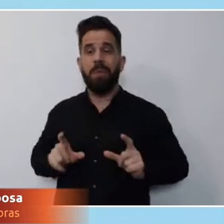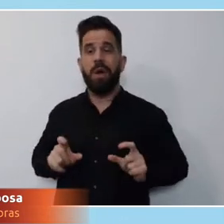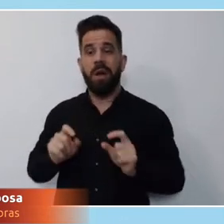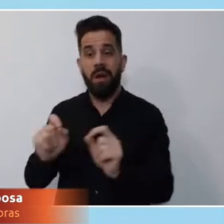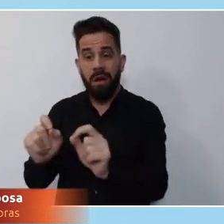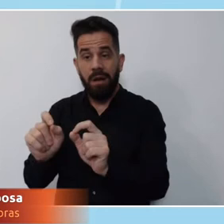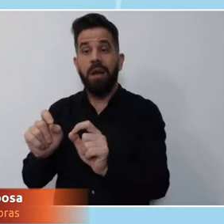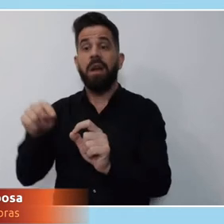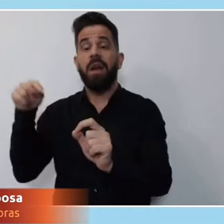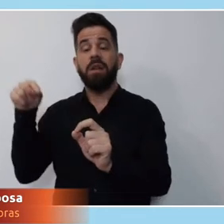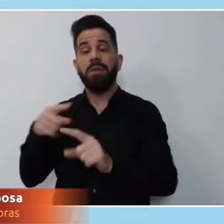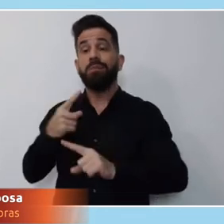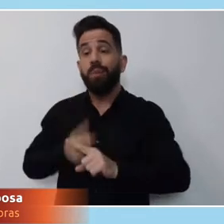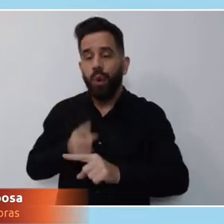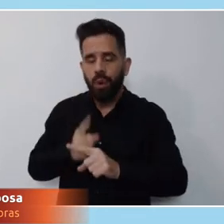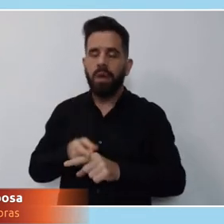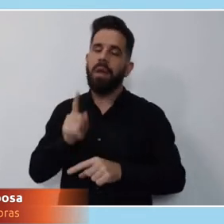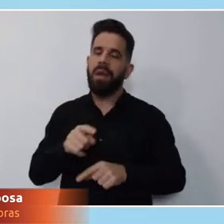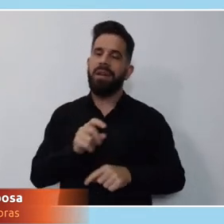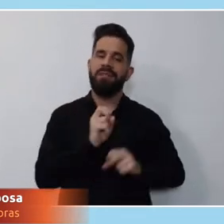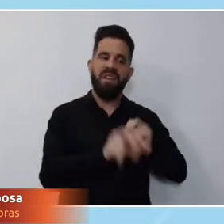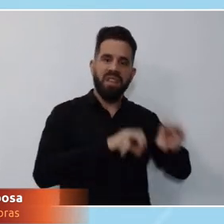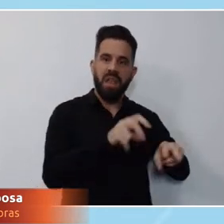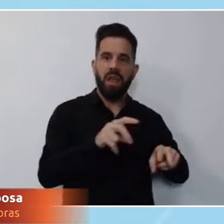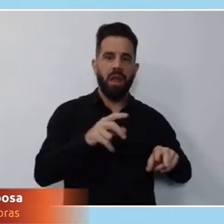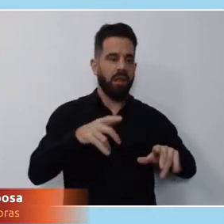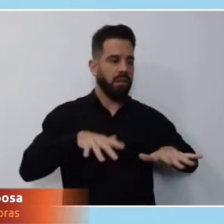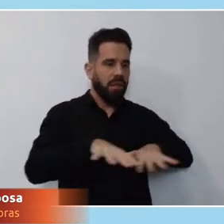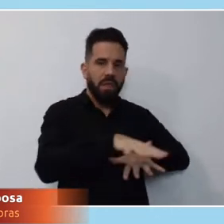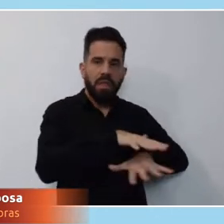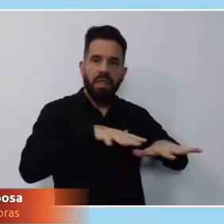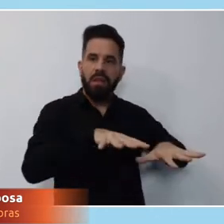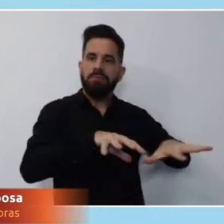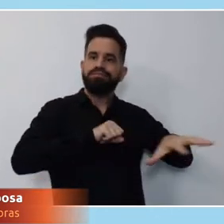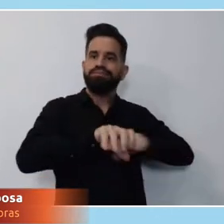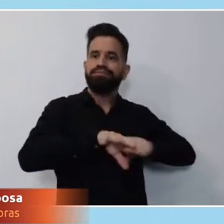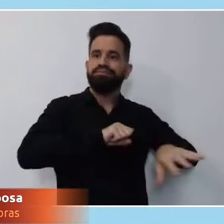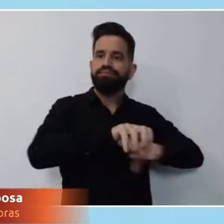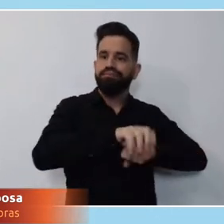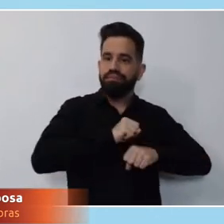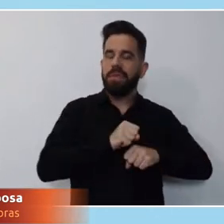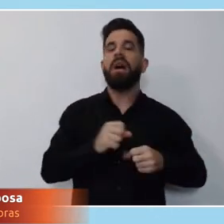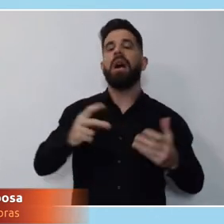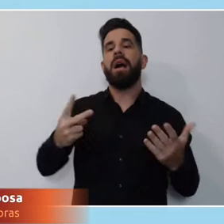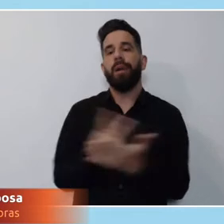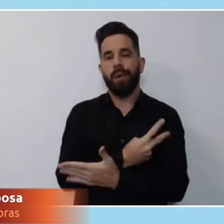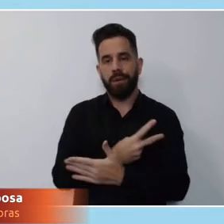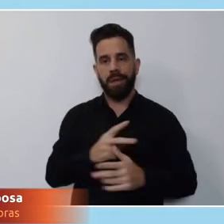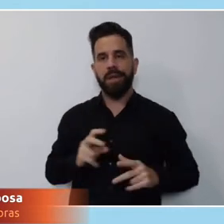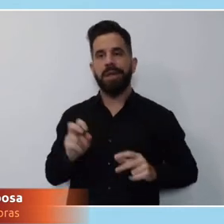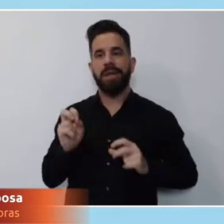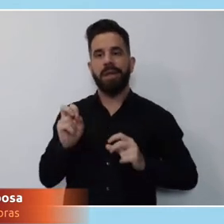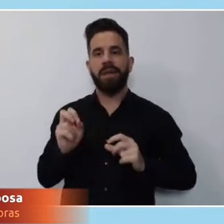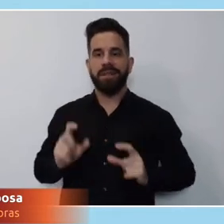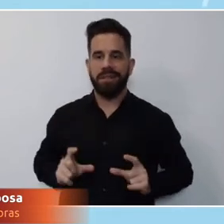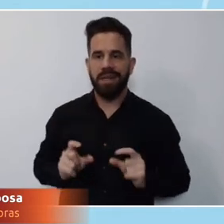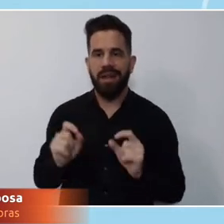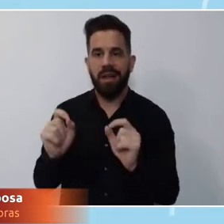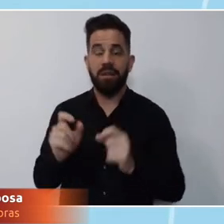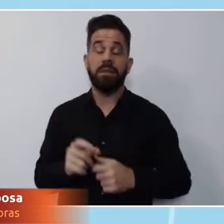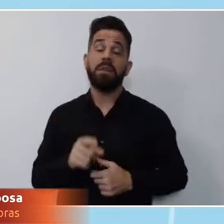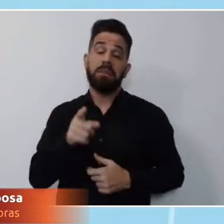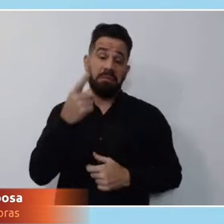aos agrotóxicos. Então, a gente não poderia deixar de mencionar isso. E se você vê, Camila, na mídia, nas